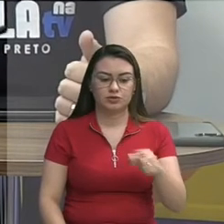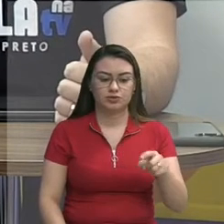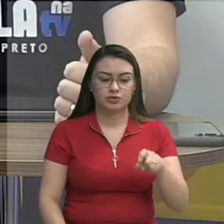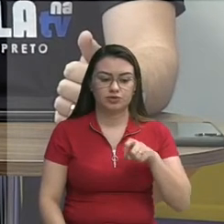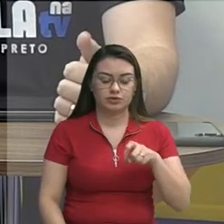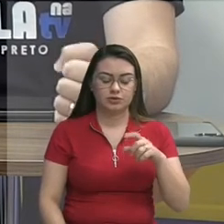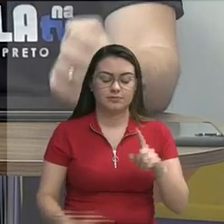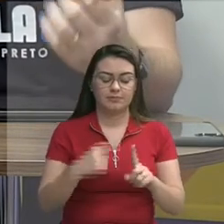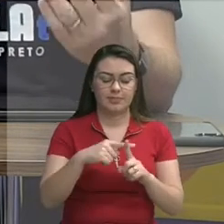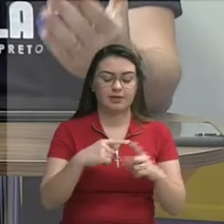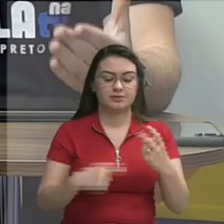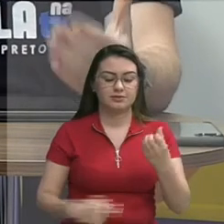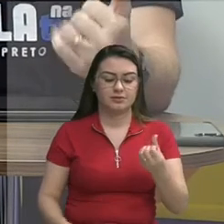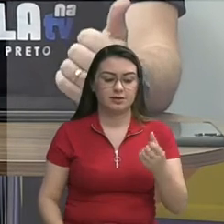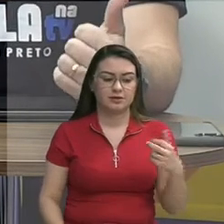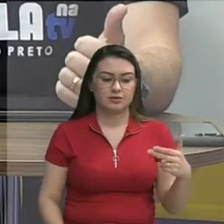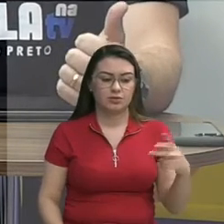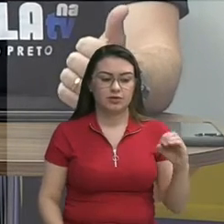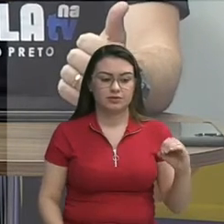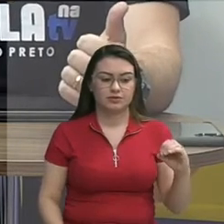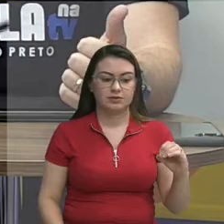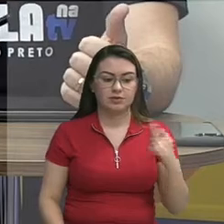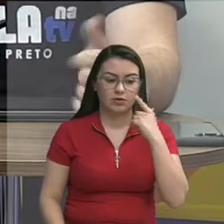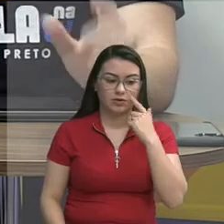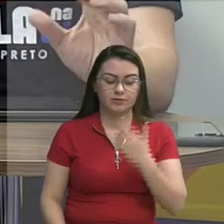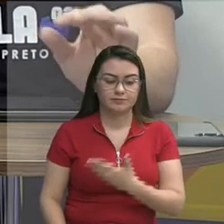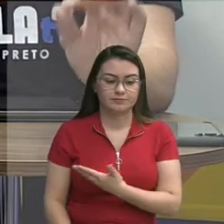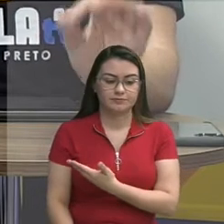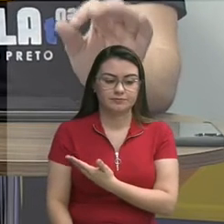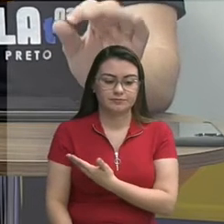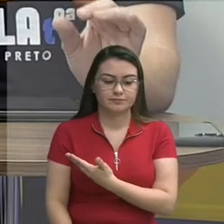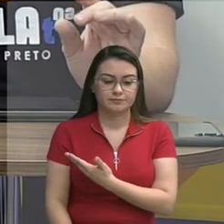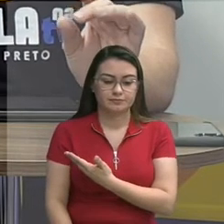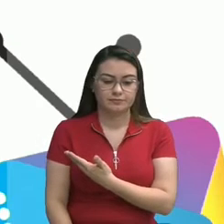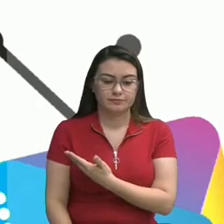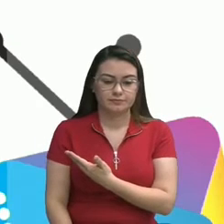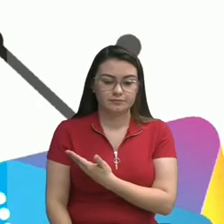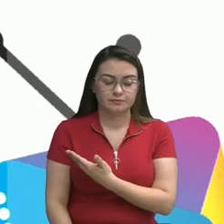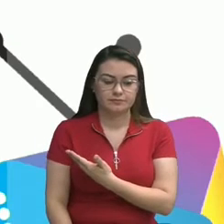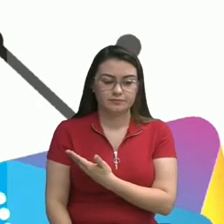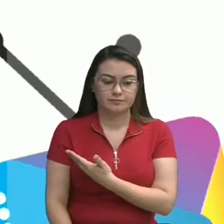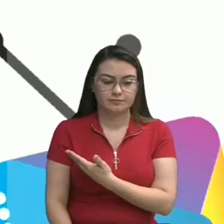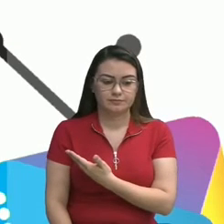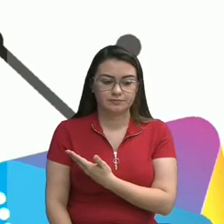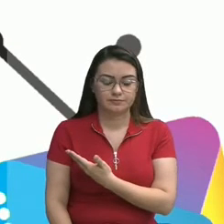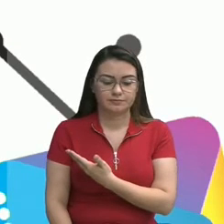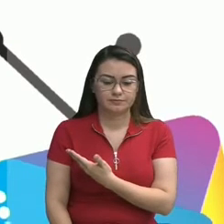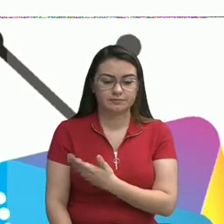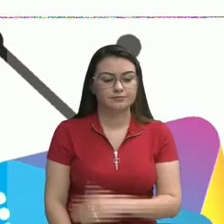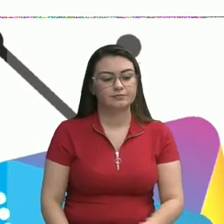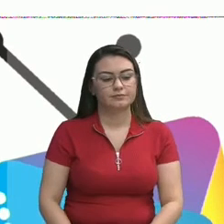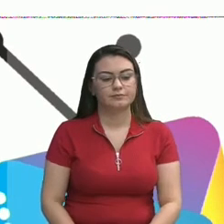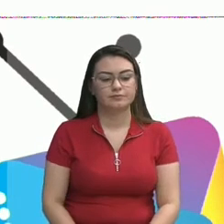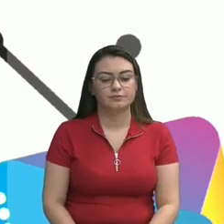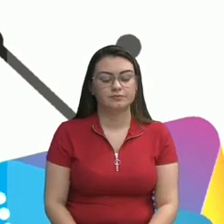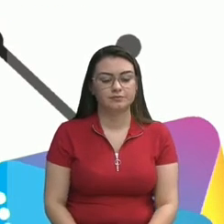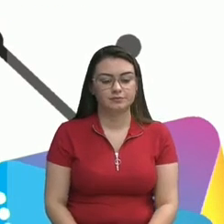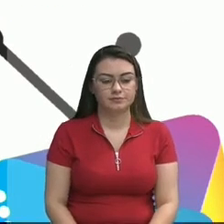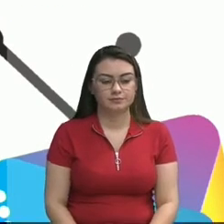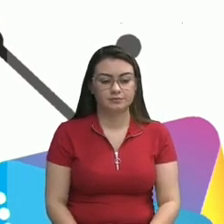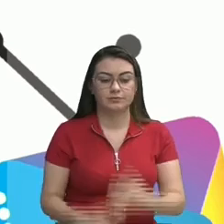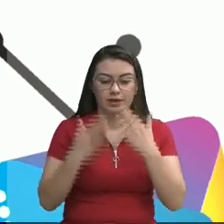testar para ver então mal para x = - 2 tempos me acompanha comigo ó menos 2 ao quadrado